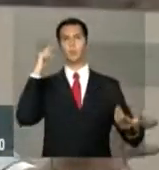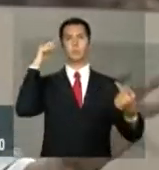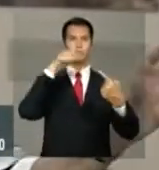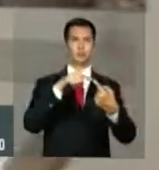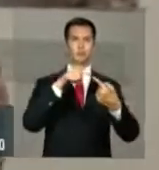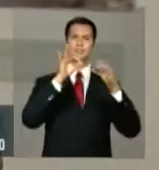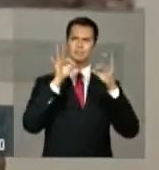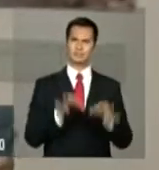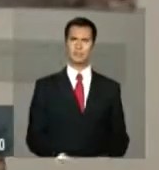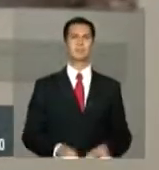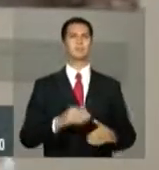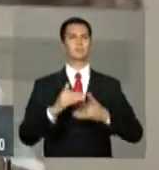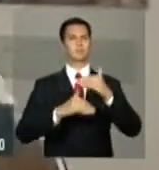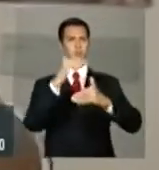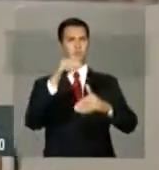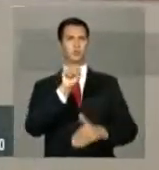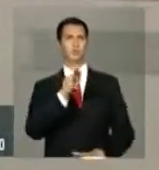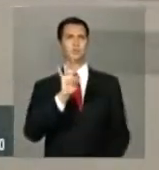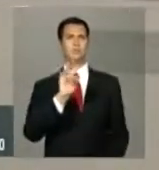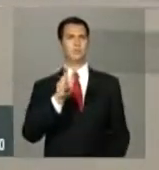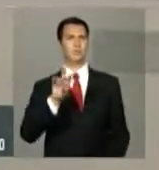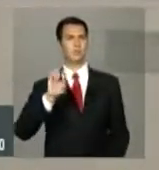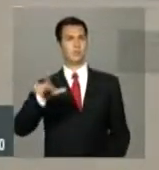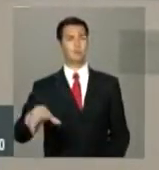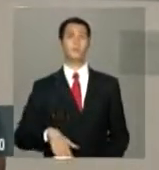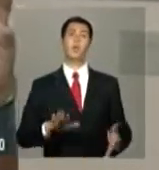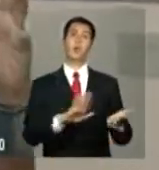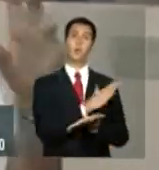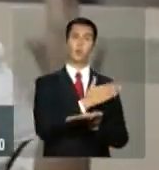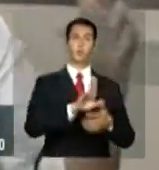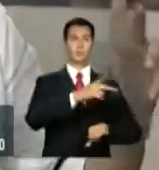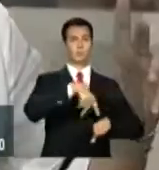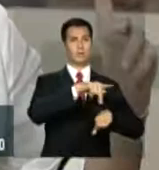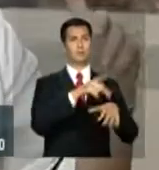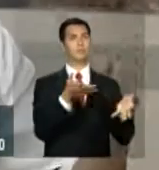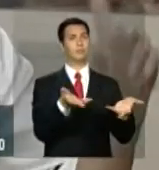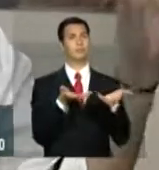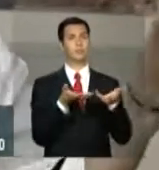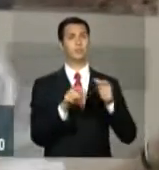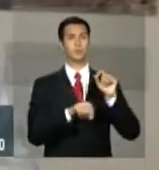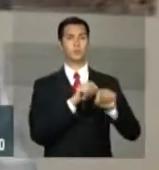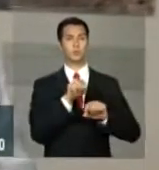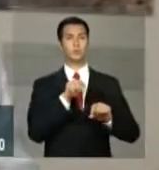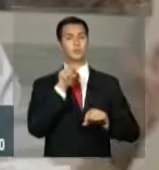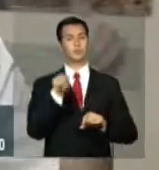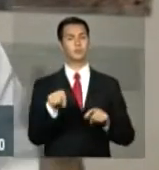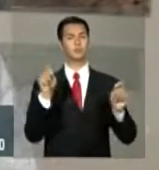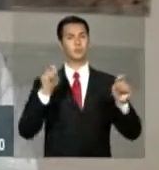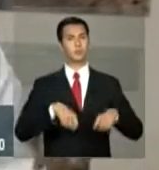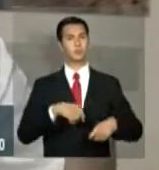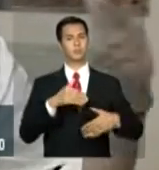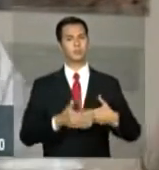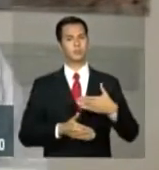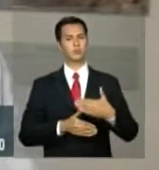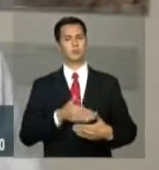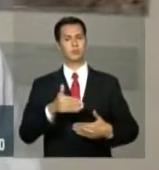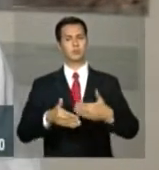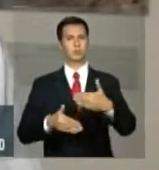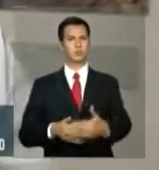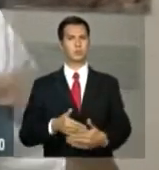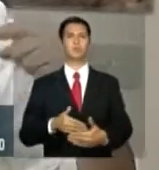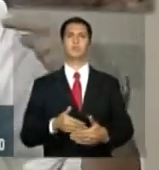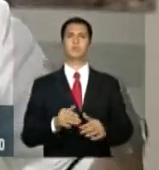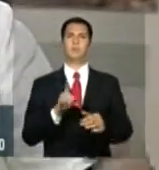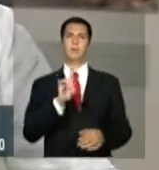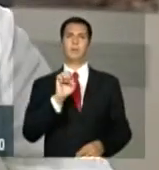do desenvolvimento sustentável. Tinha outros que queriam que isso fosse objeto de um processo democrático de